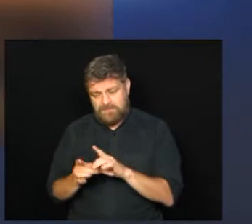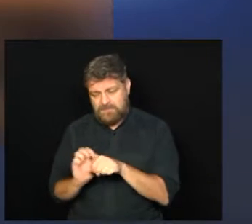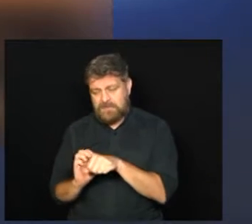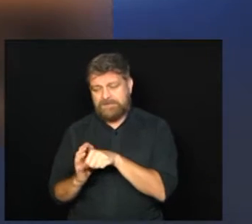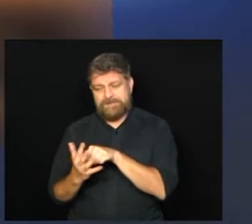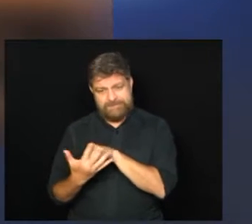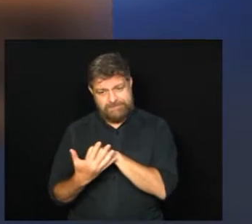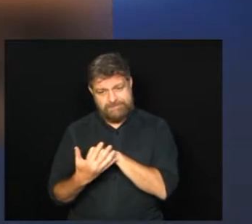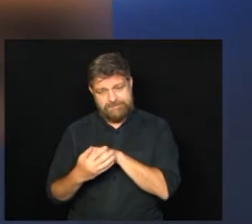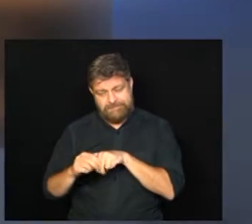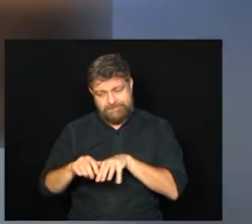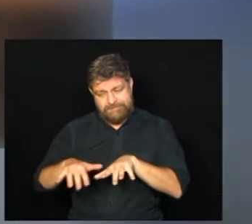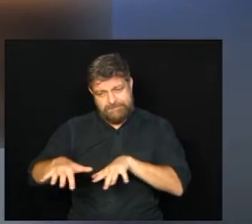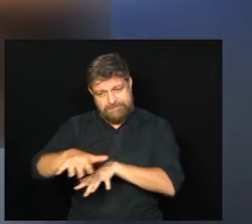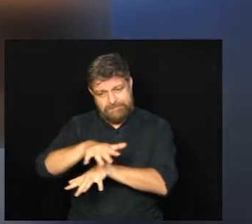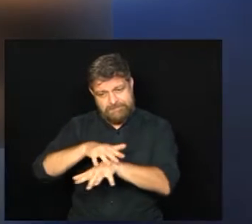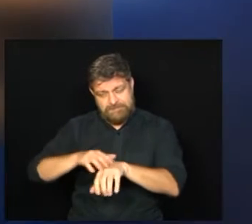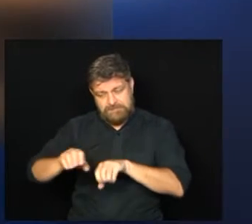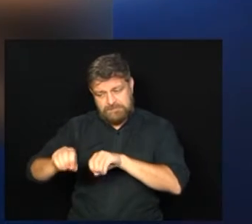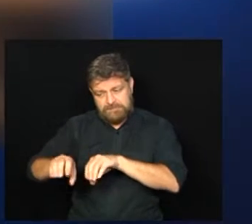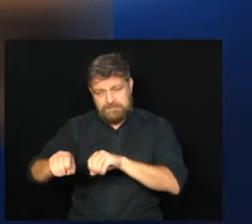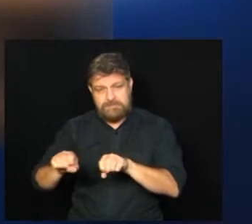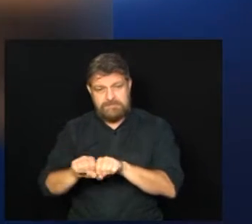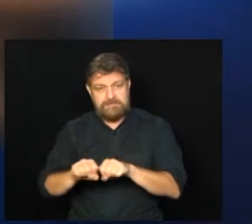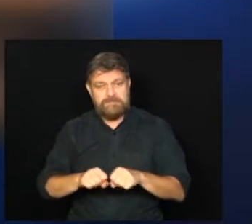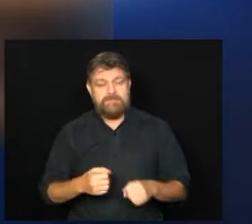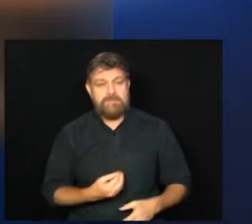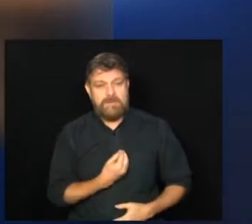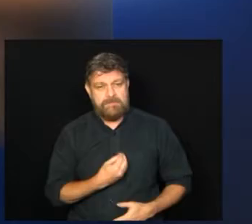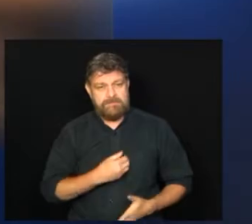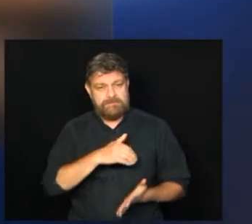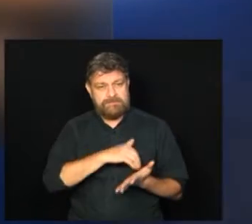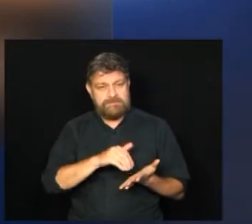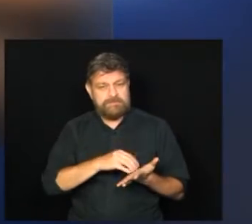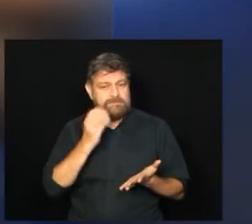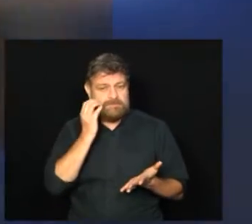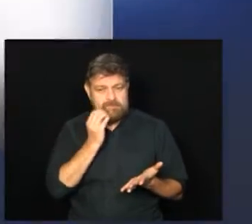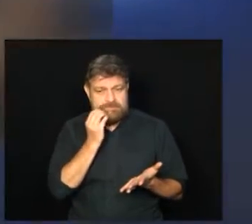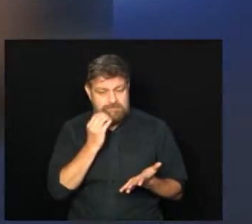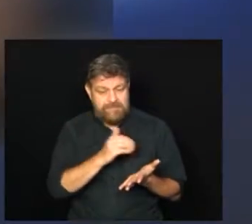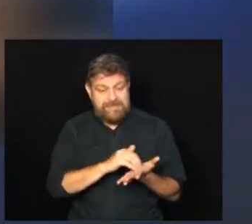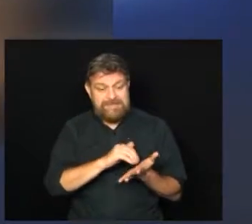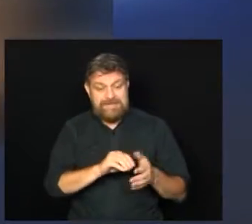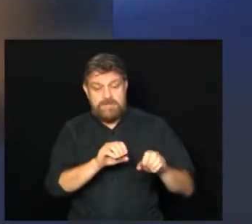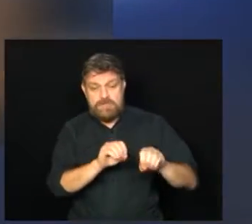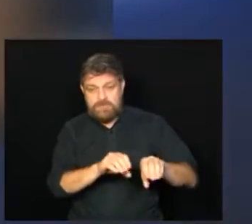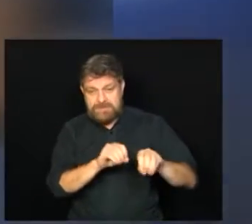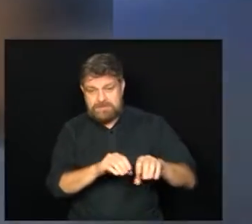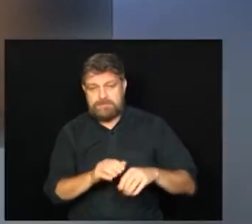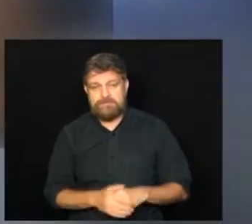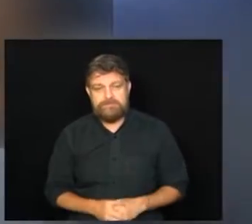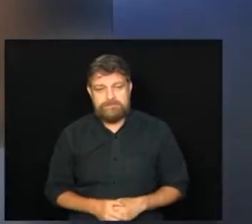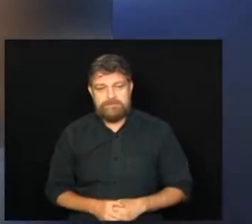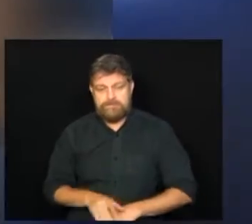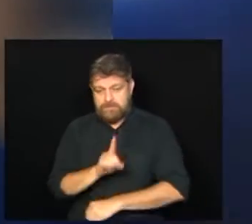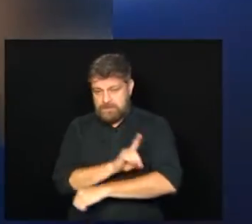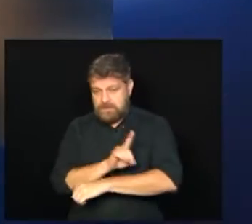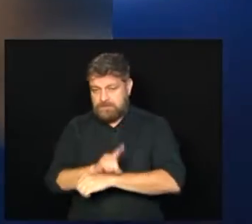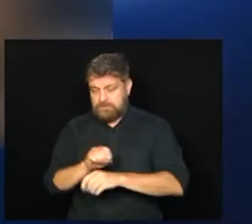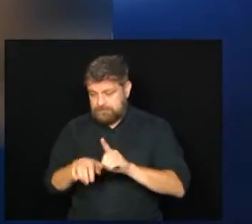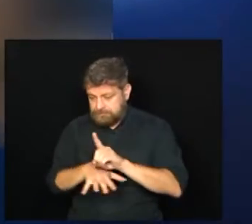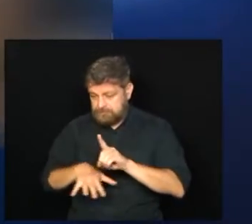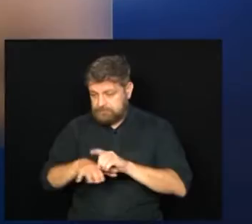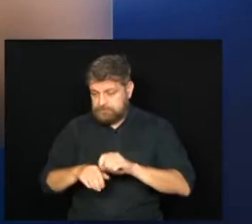pela pandemia na educação, com o secretário municipal José Jorge Tadeu. Defesa Civil de Campinas